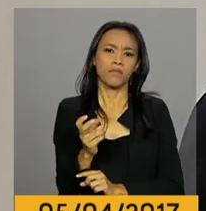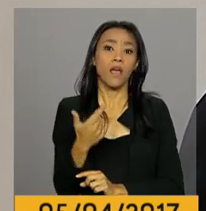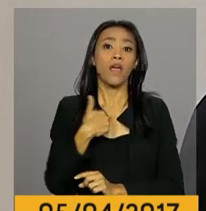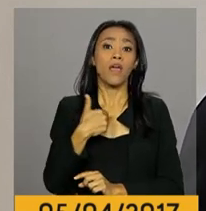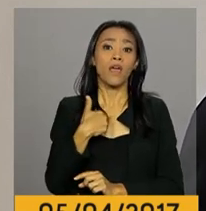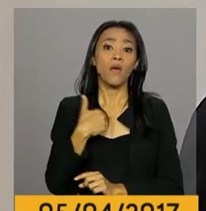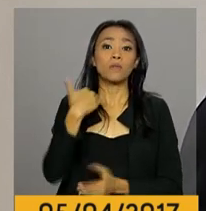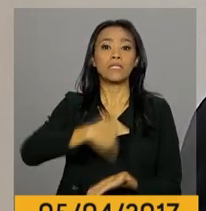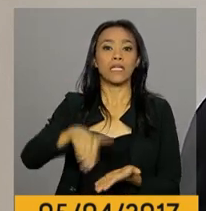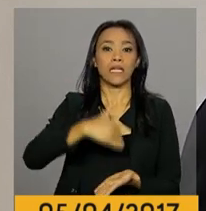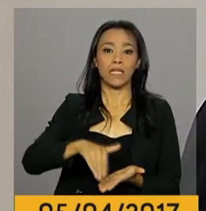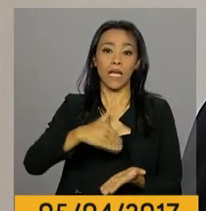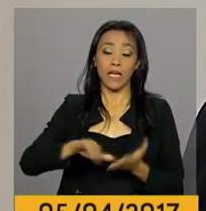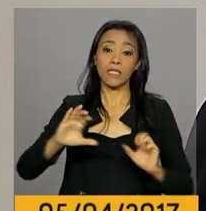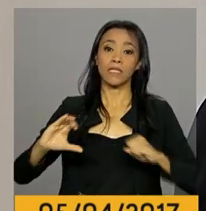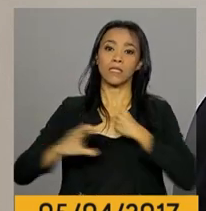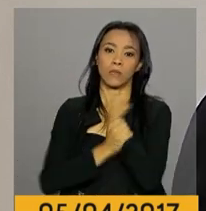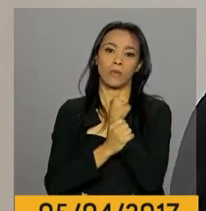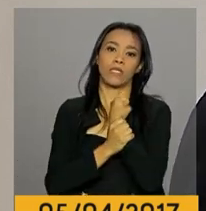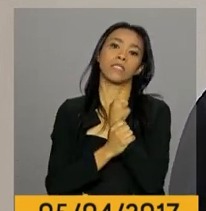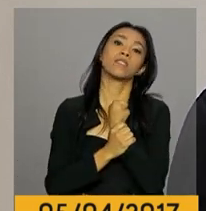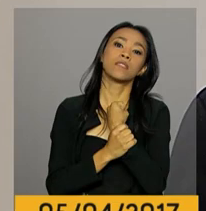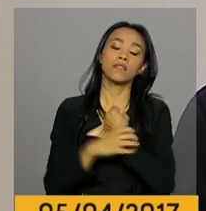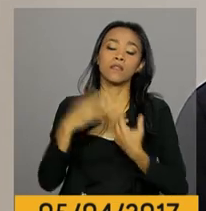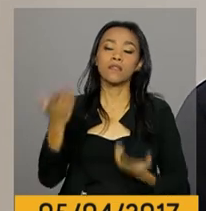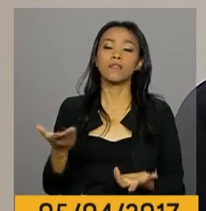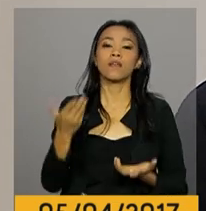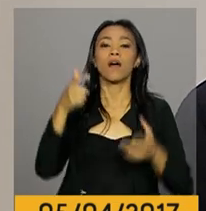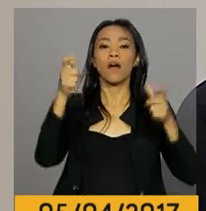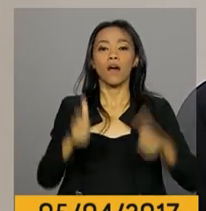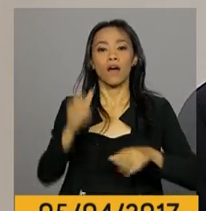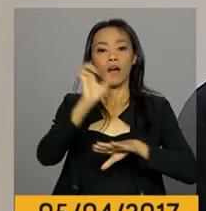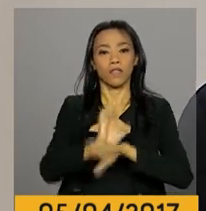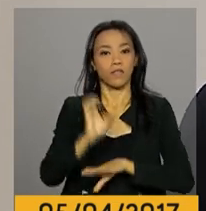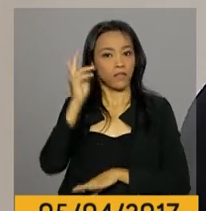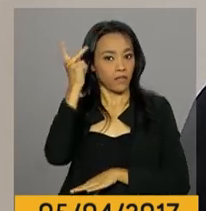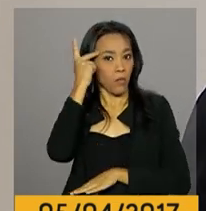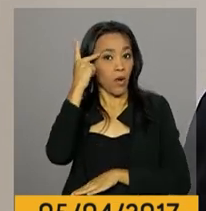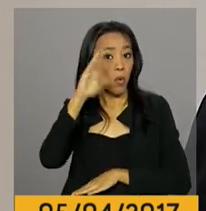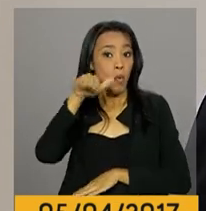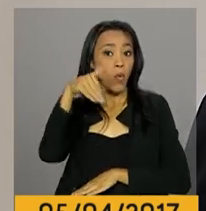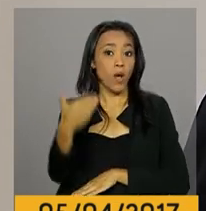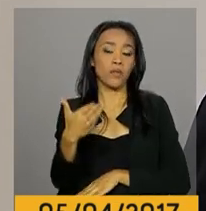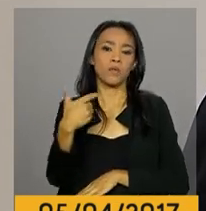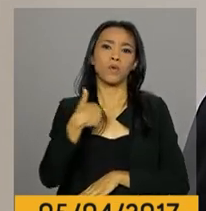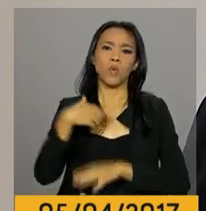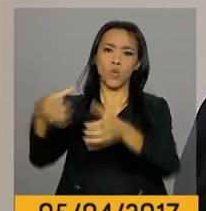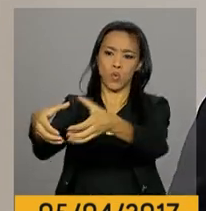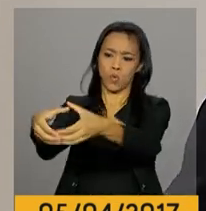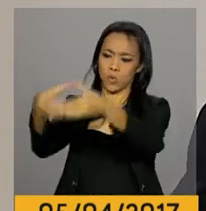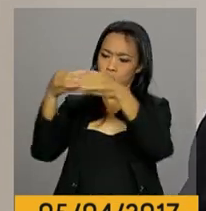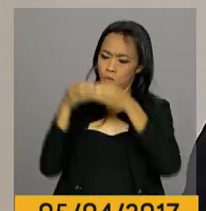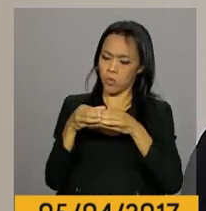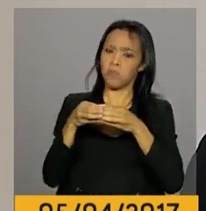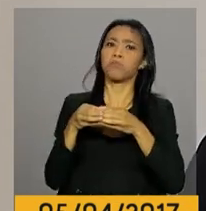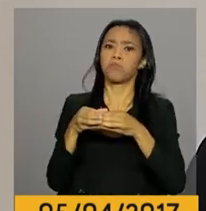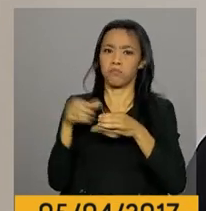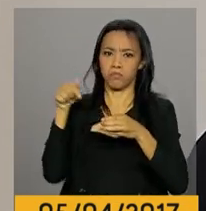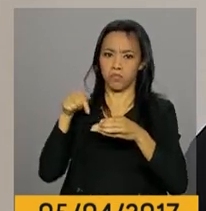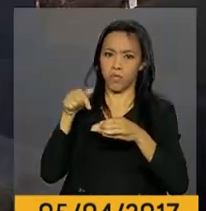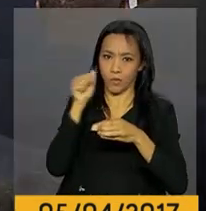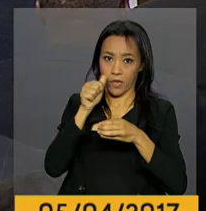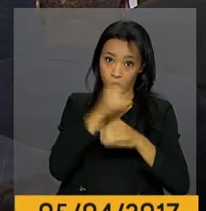era secretário da segurança pública em São Paulo quando recebi um grupo de mulheres e estou